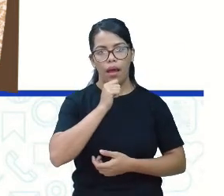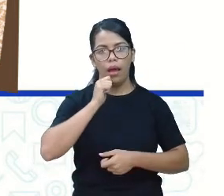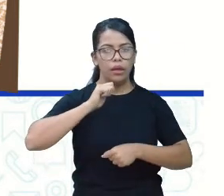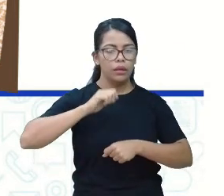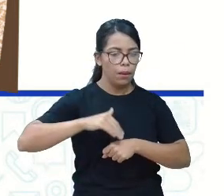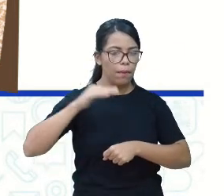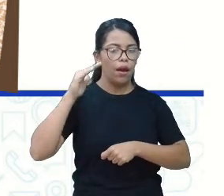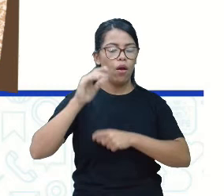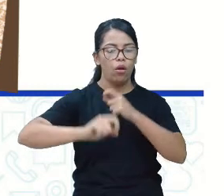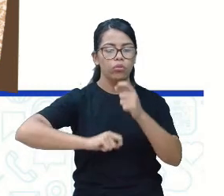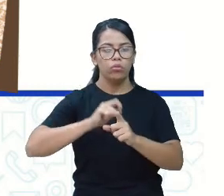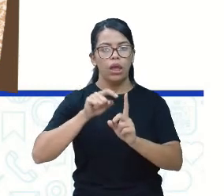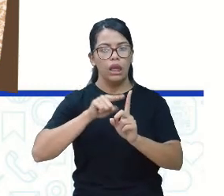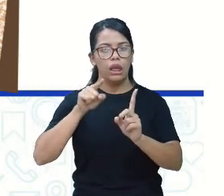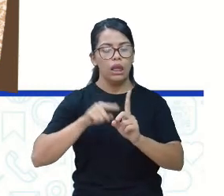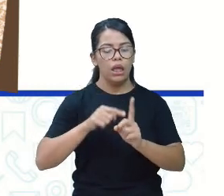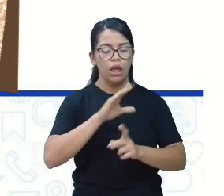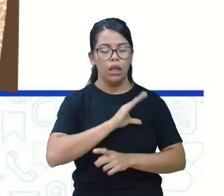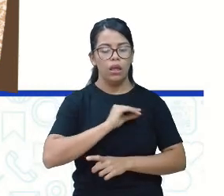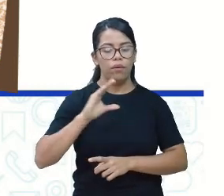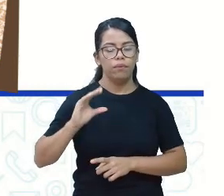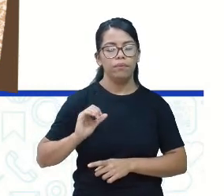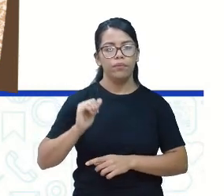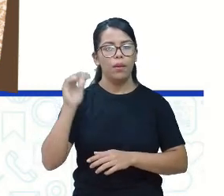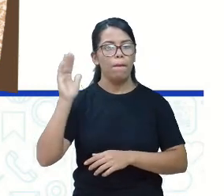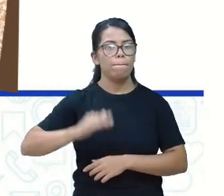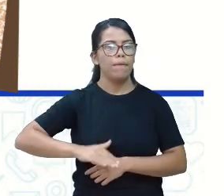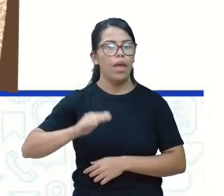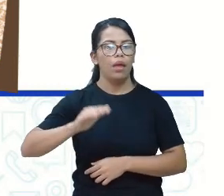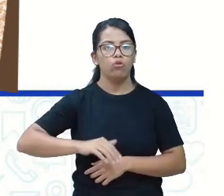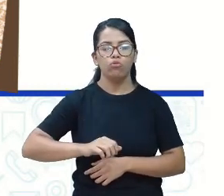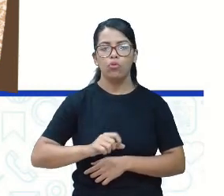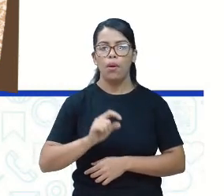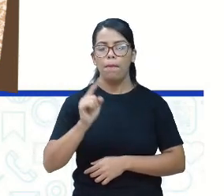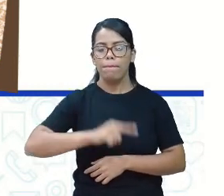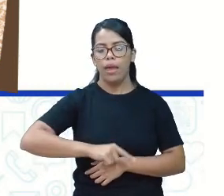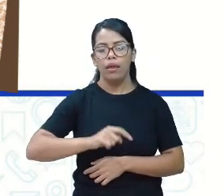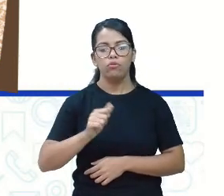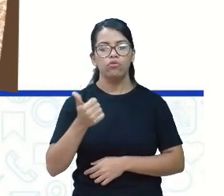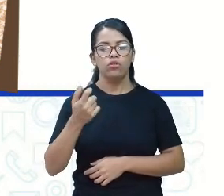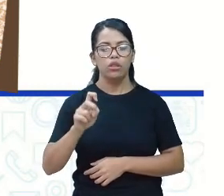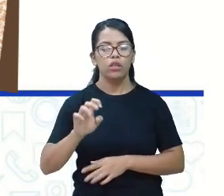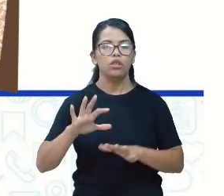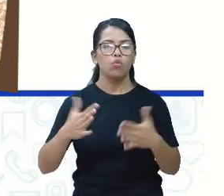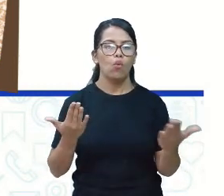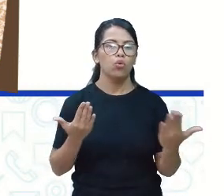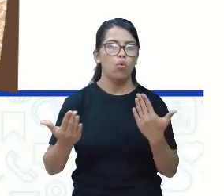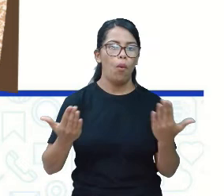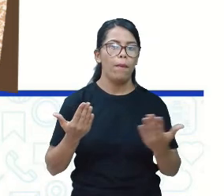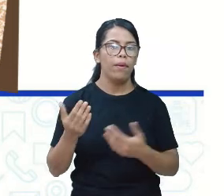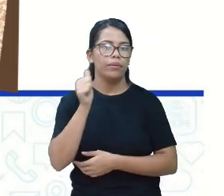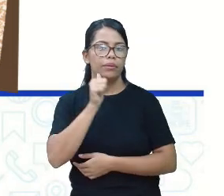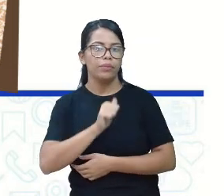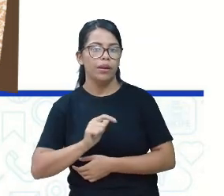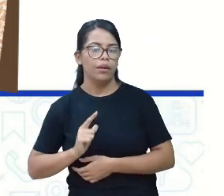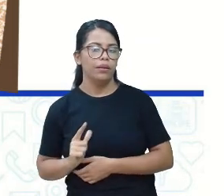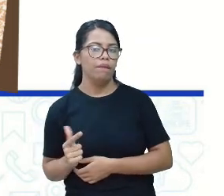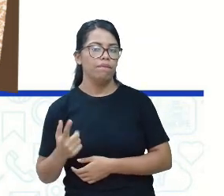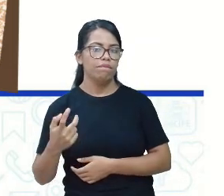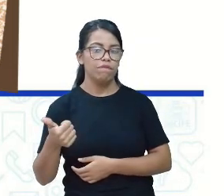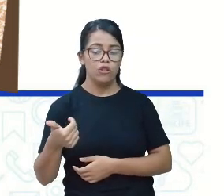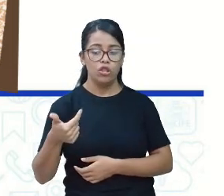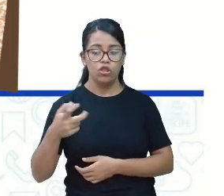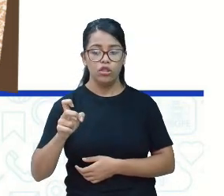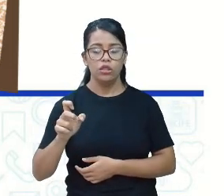de 15 anos, quando comparadas com as mulheres com idade entre 25 e 29 anos. Então,